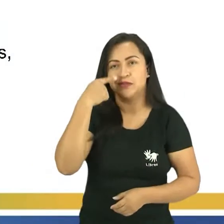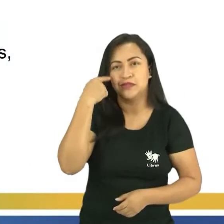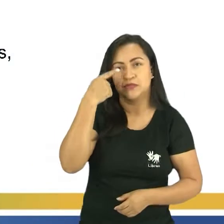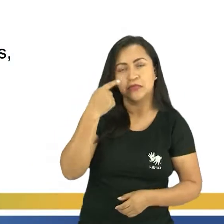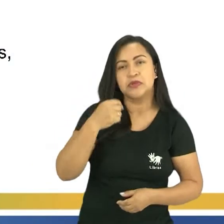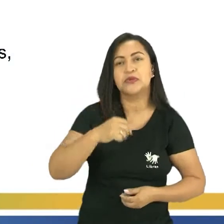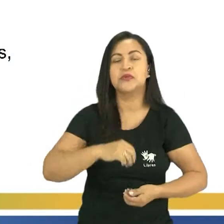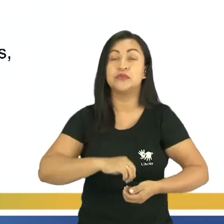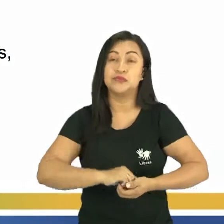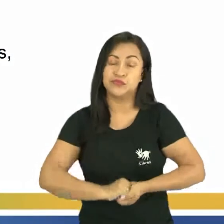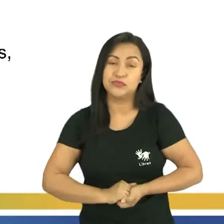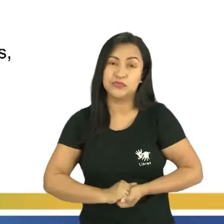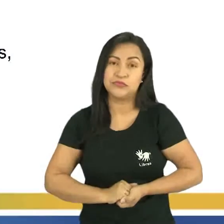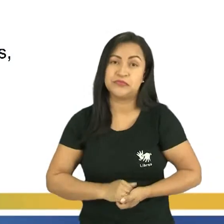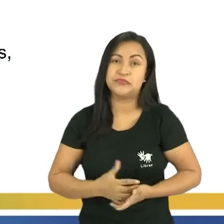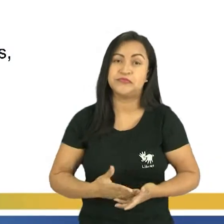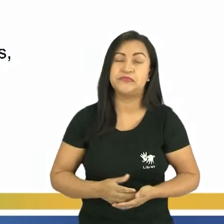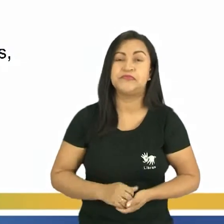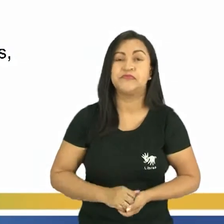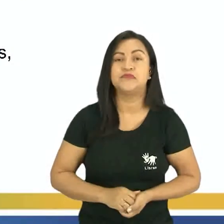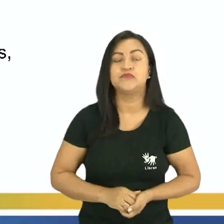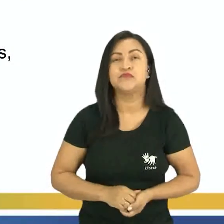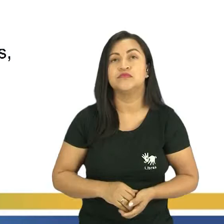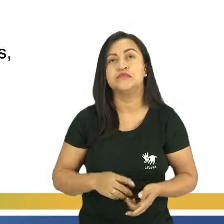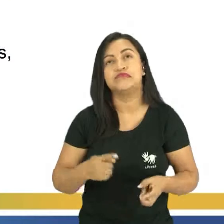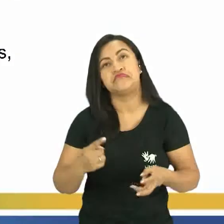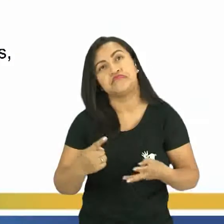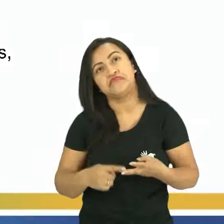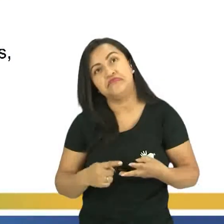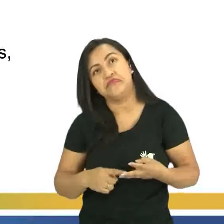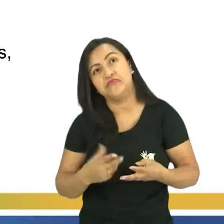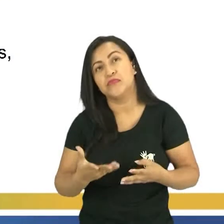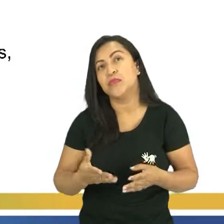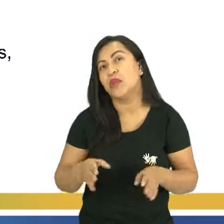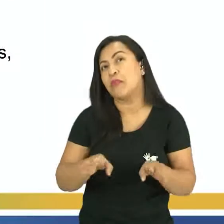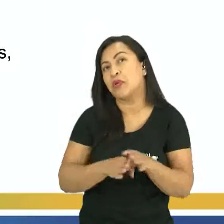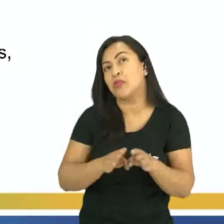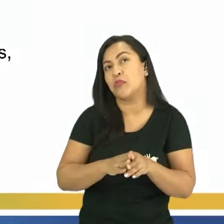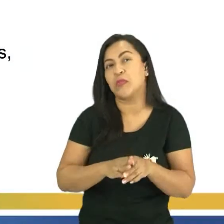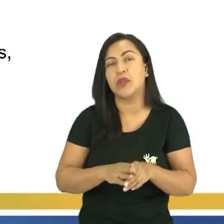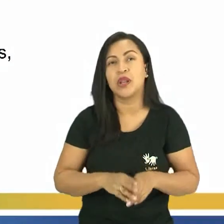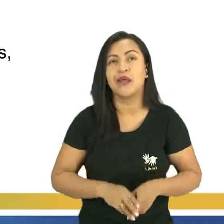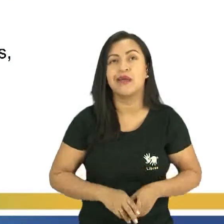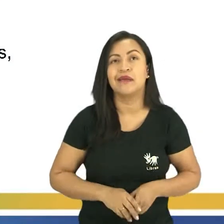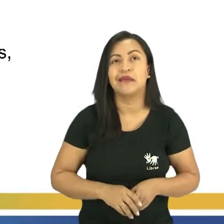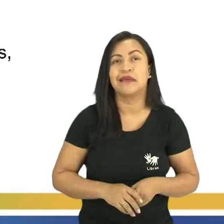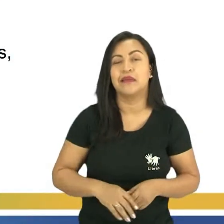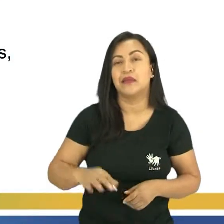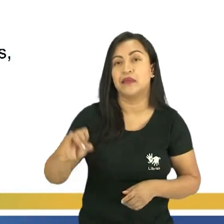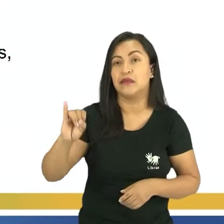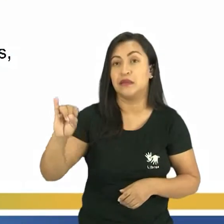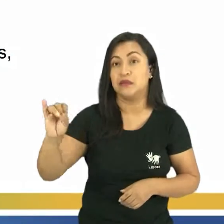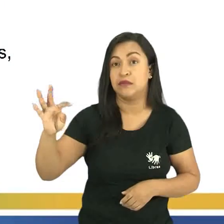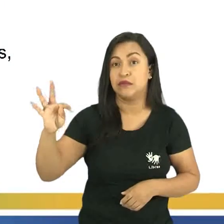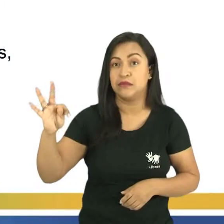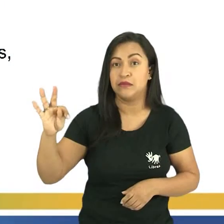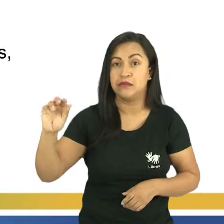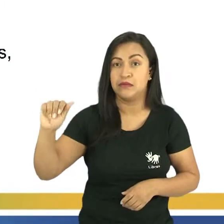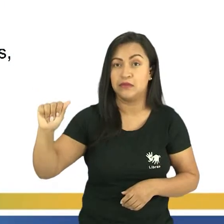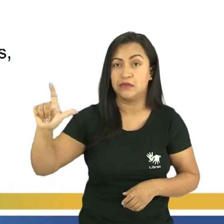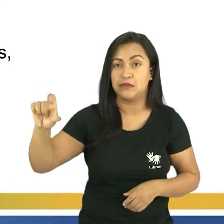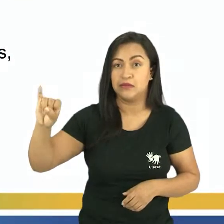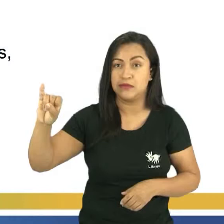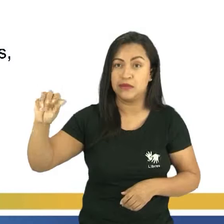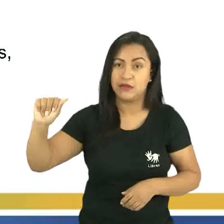Portugal, Espanha, tá? Você pega ali um pouco também da Itália, tem muita característica ali próximo ao mar